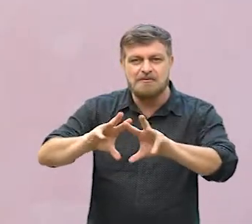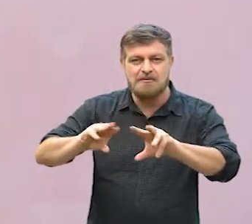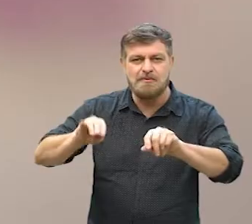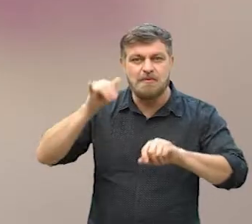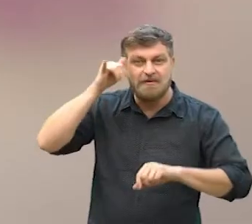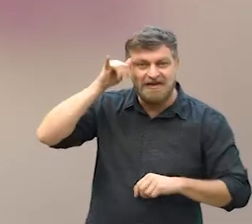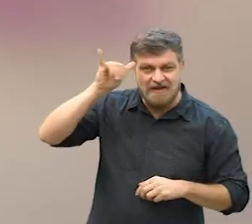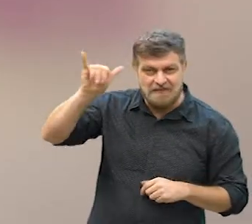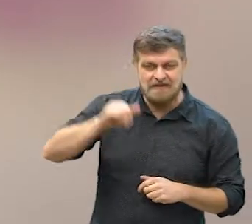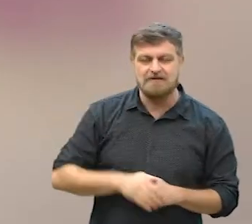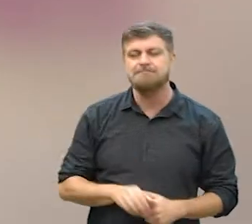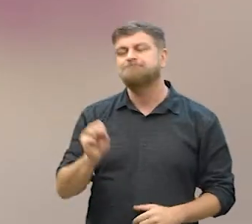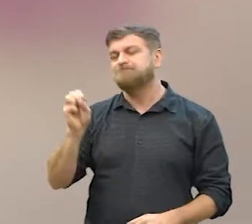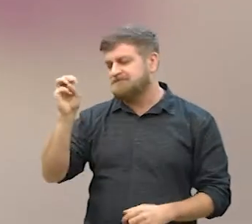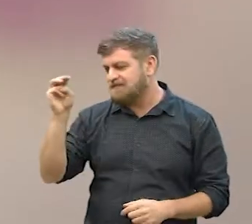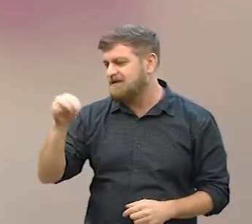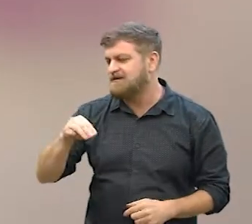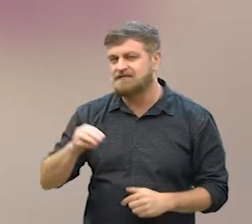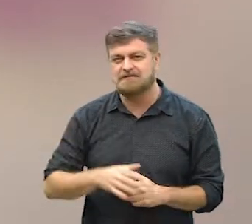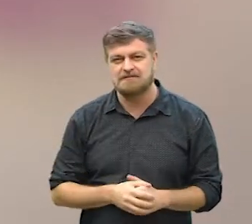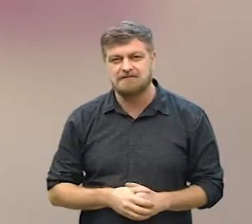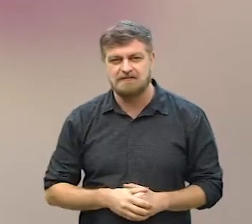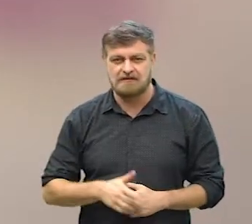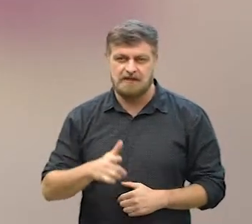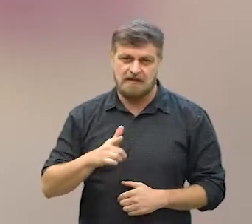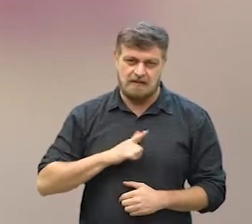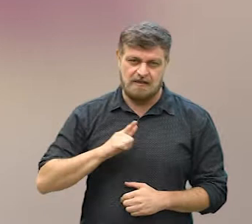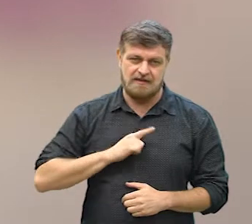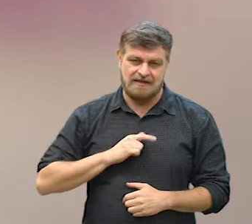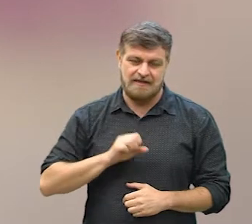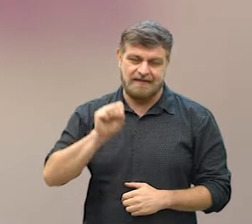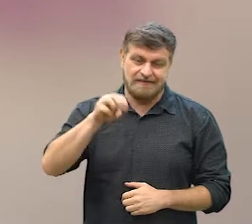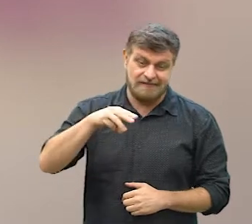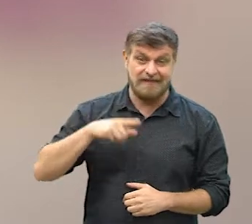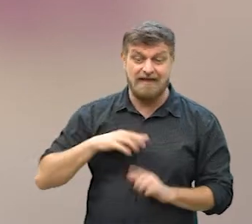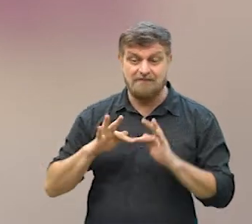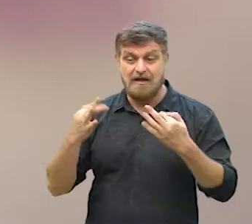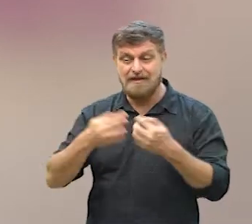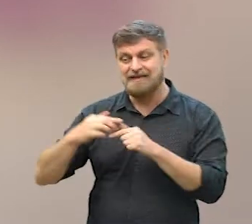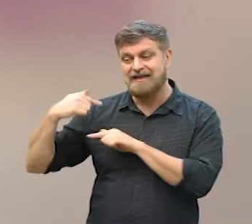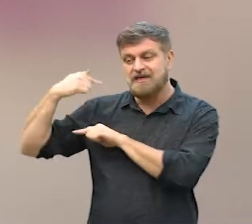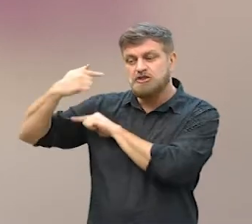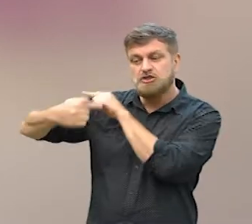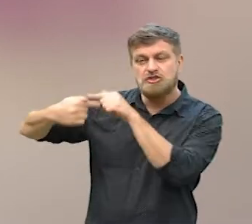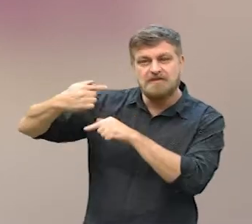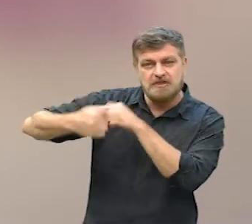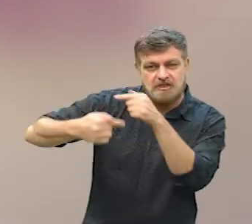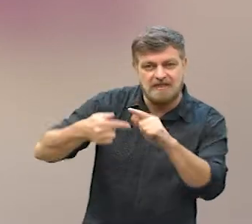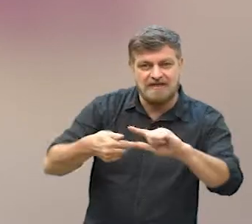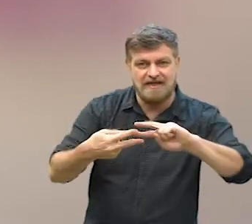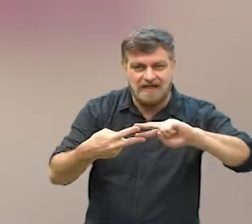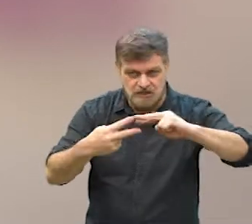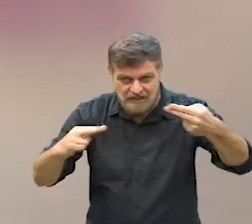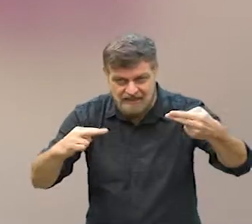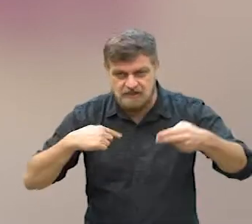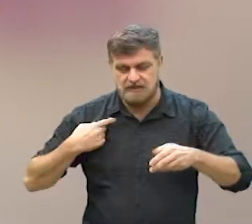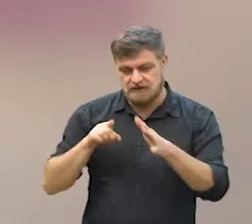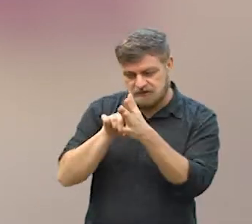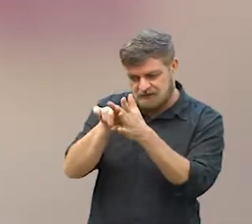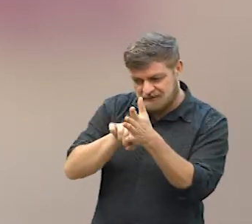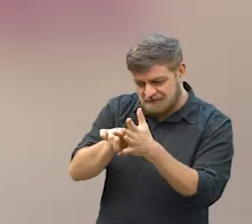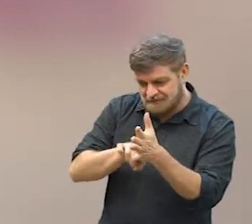evitadas? Sim, com certeza. A não ser que seja uma questão realmente genética, isso a gente faz todo o investigatório,